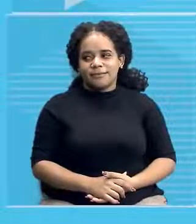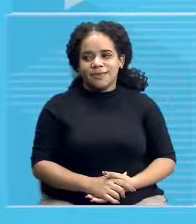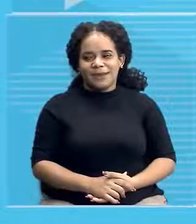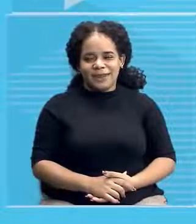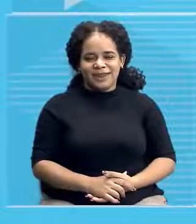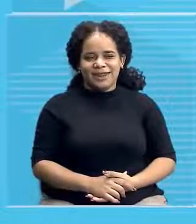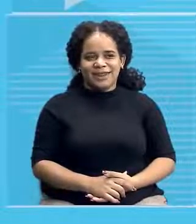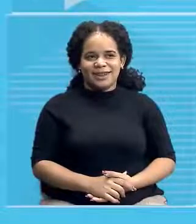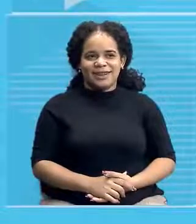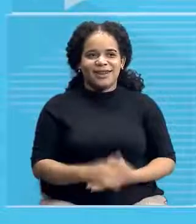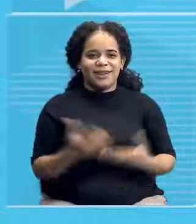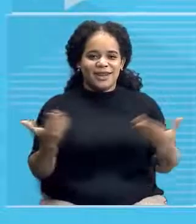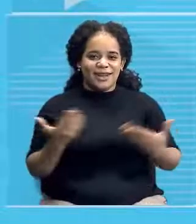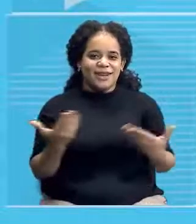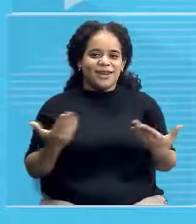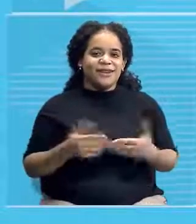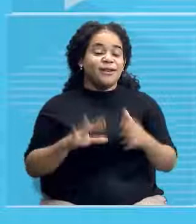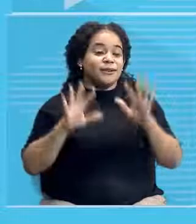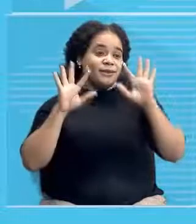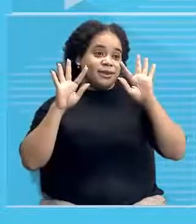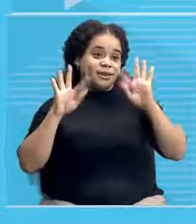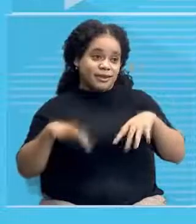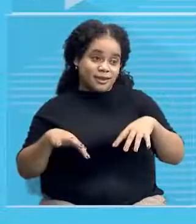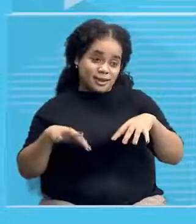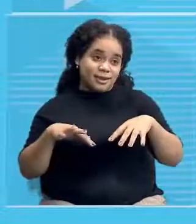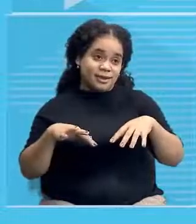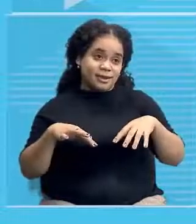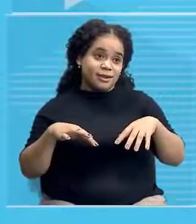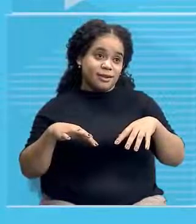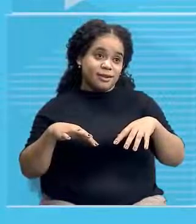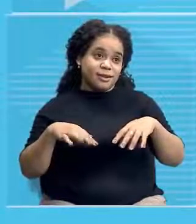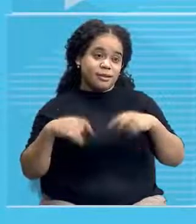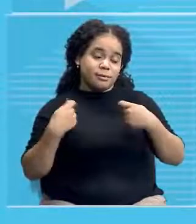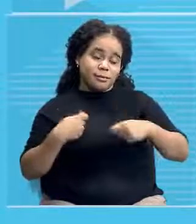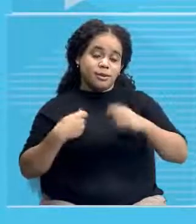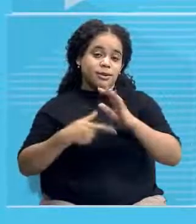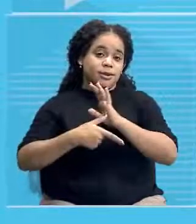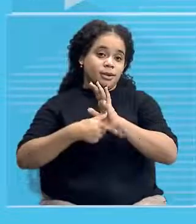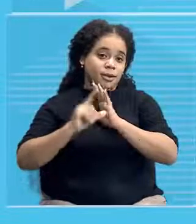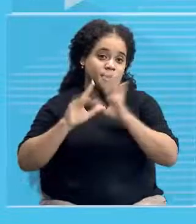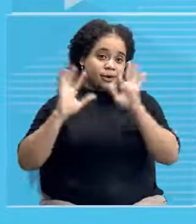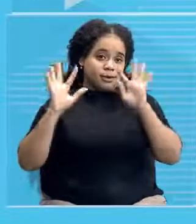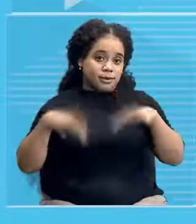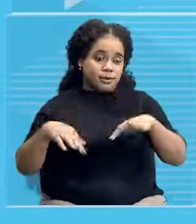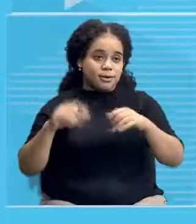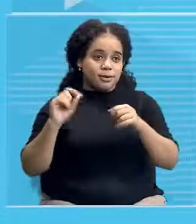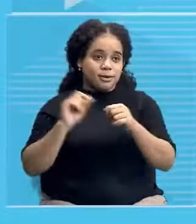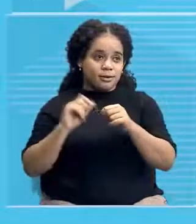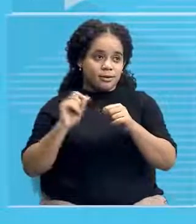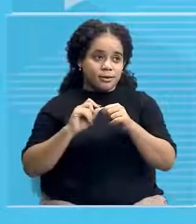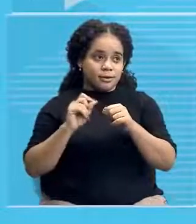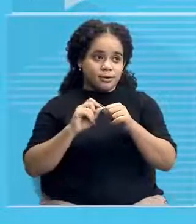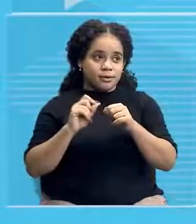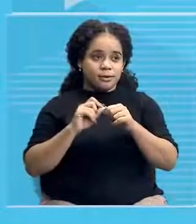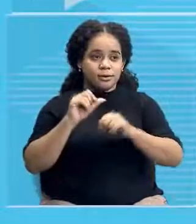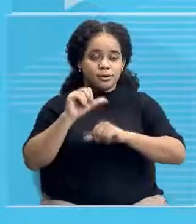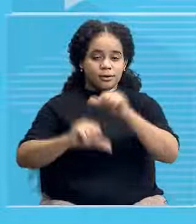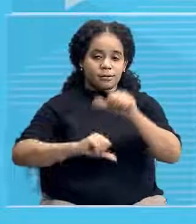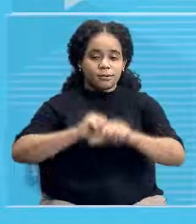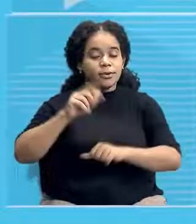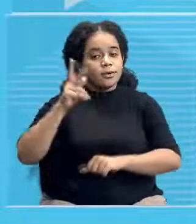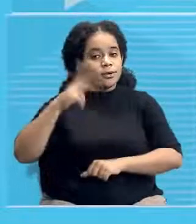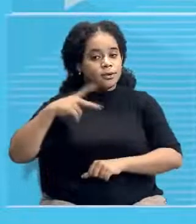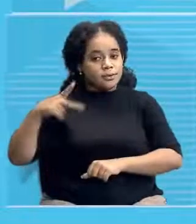Gente, eu vou encerrar. Tem que encerrar um pouco antes para fazer a mudança de professores.